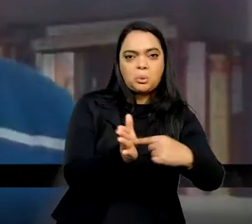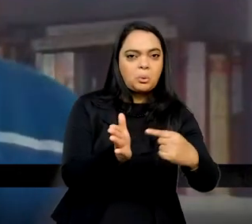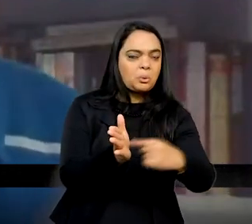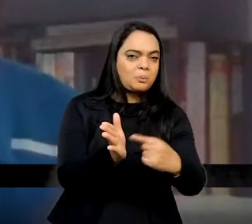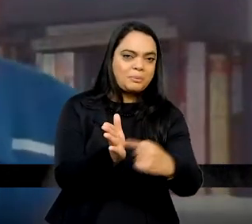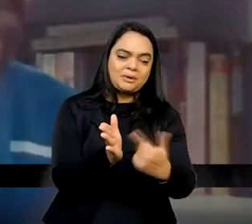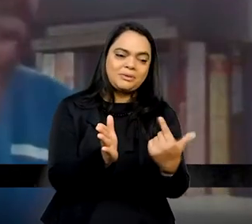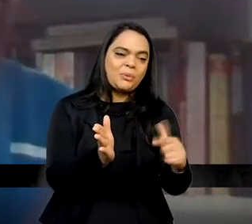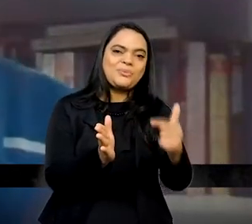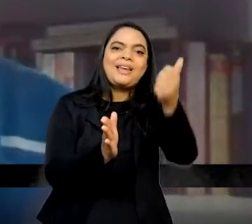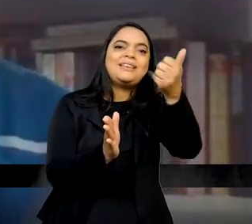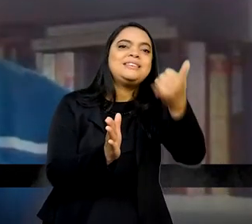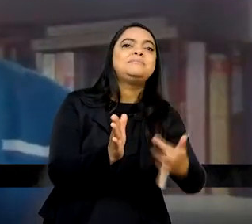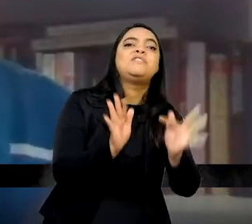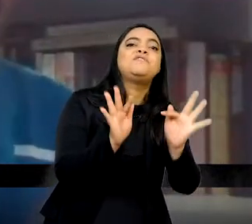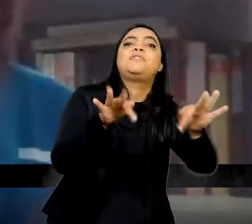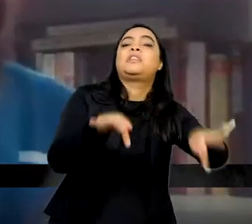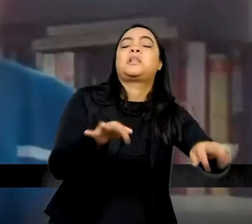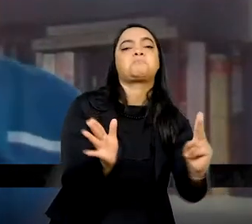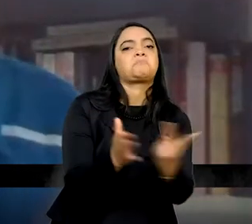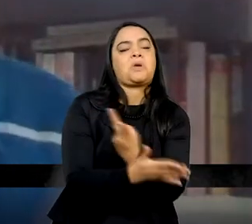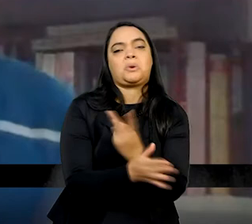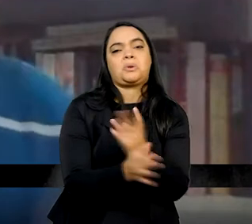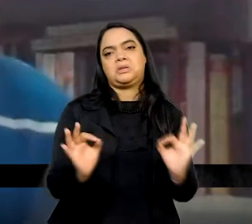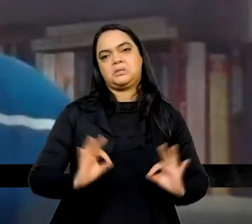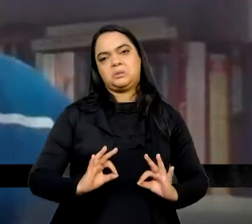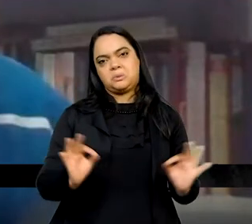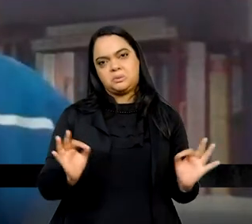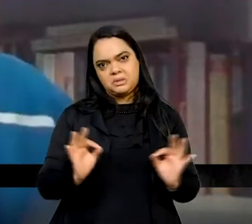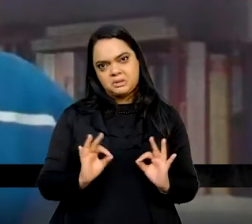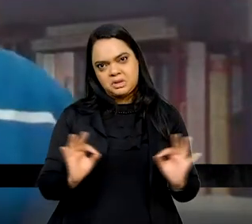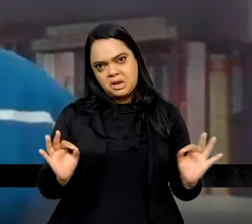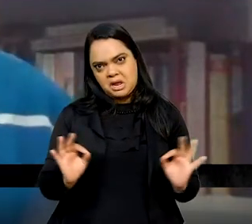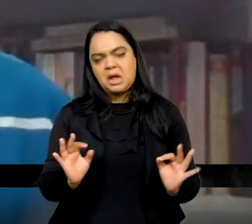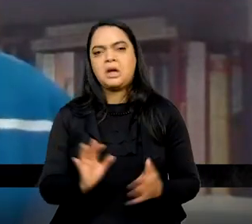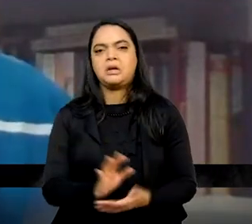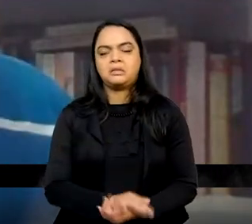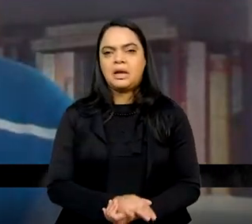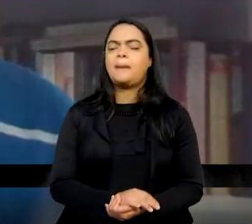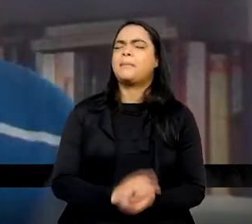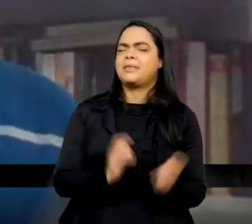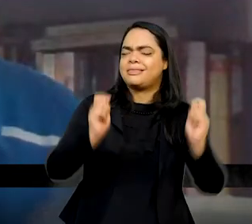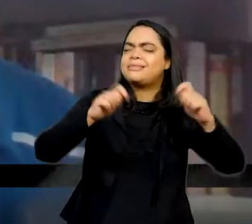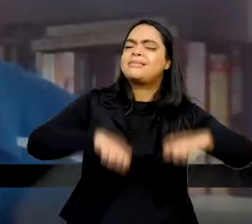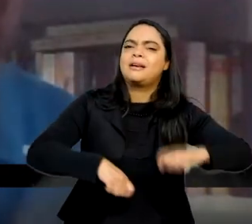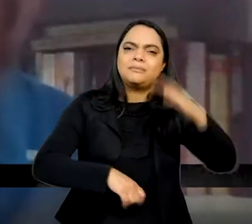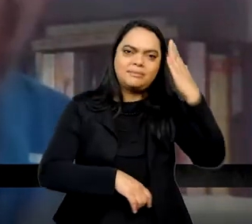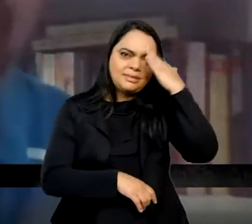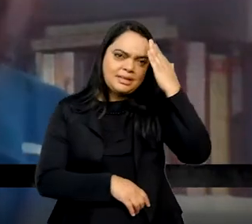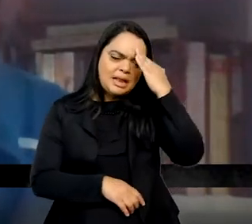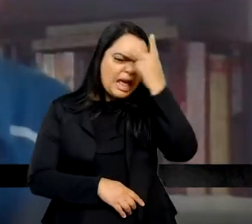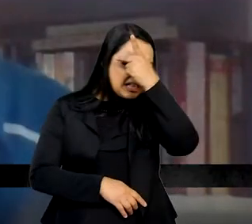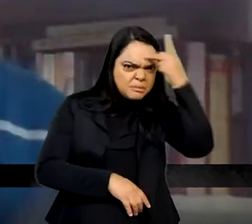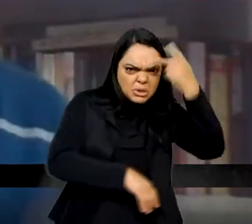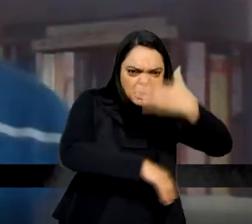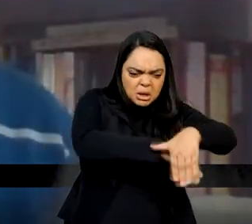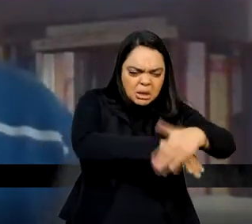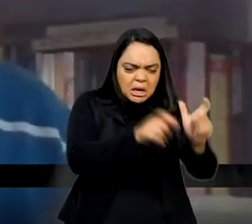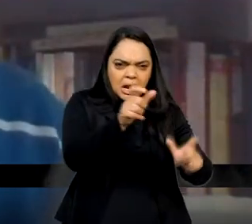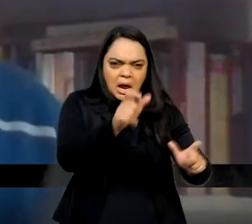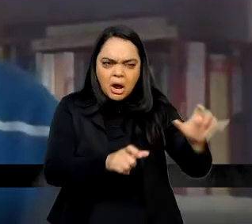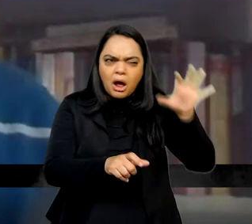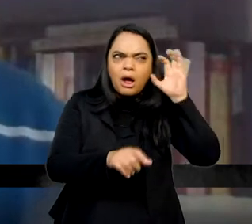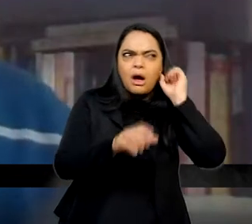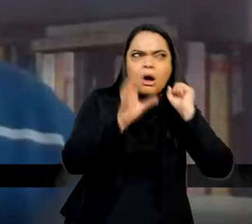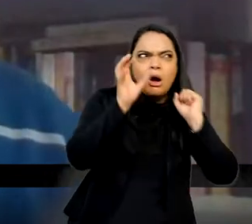não chega a um final, está faltando partes, mas dá a entender perfeitamente que as pessoas ouviam e, na frente,